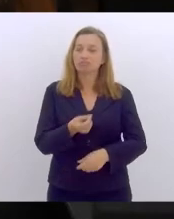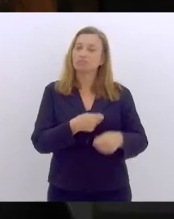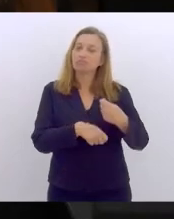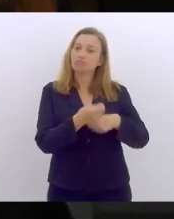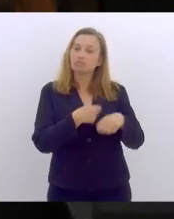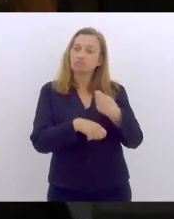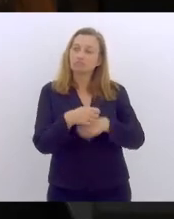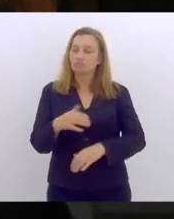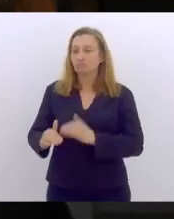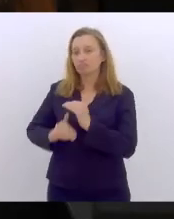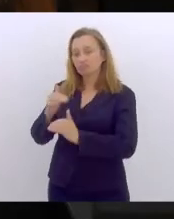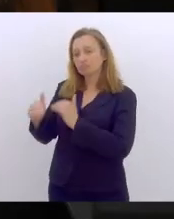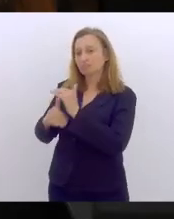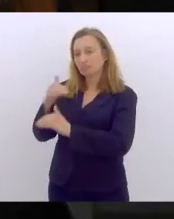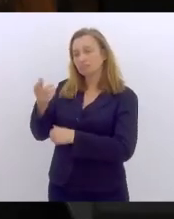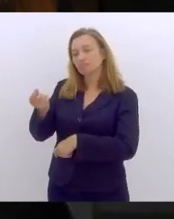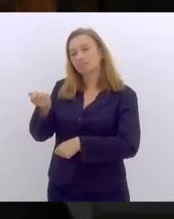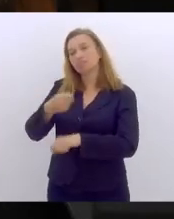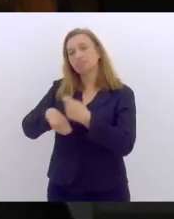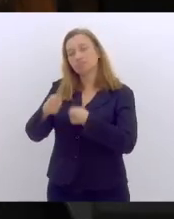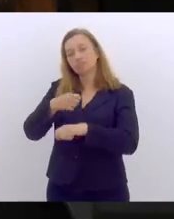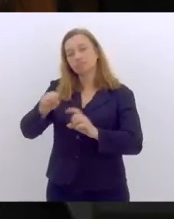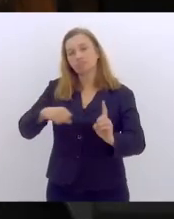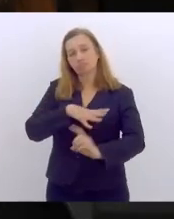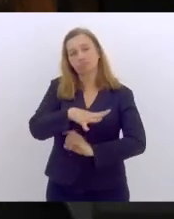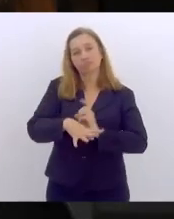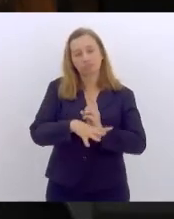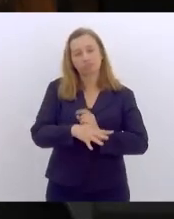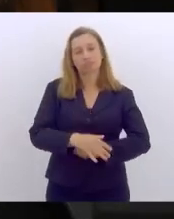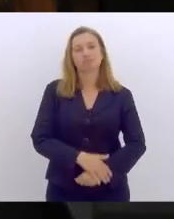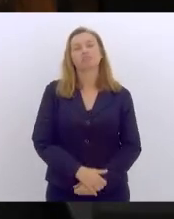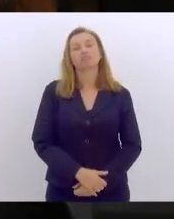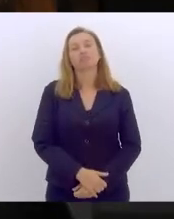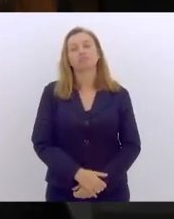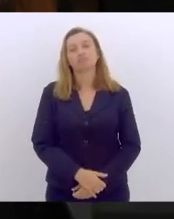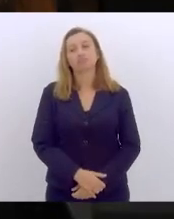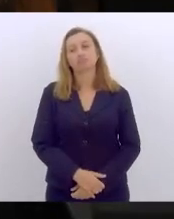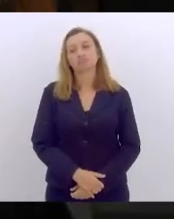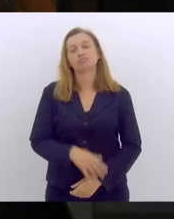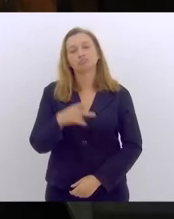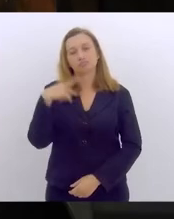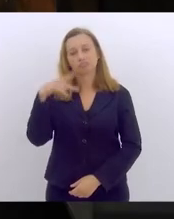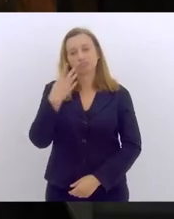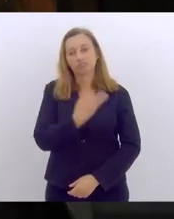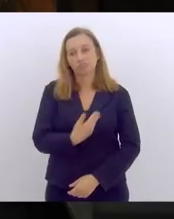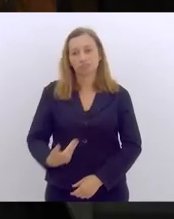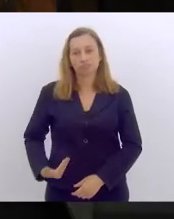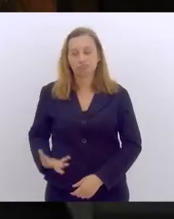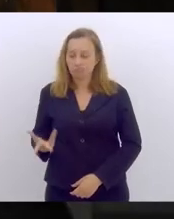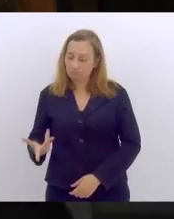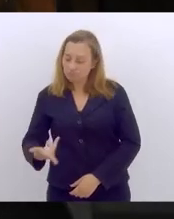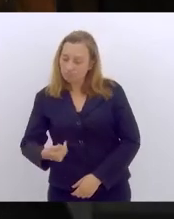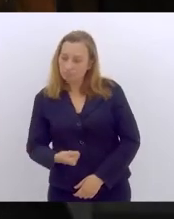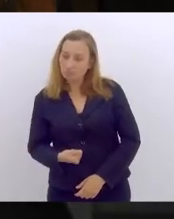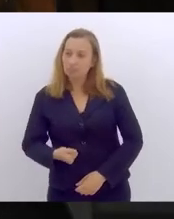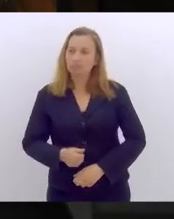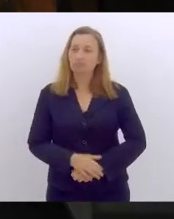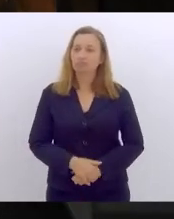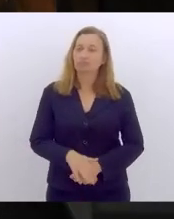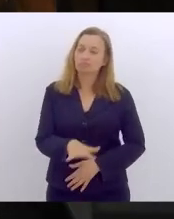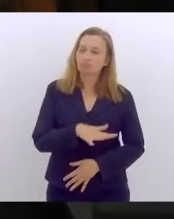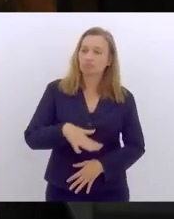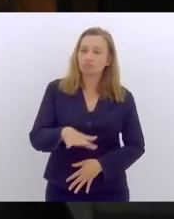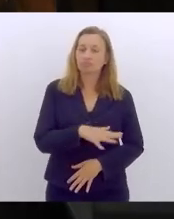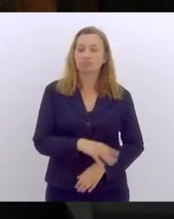propósito para o desenvolvimento econômico e social e políticas públicas de qualidade na área